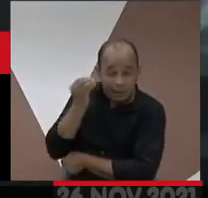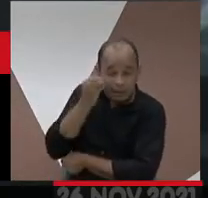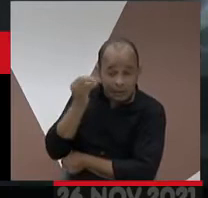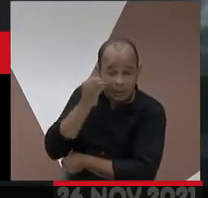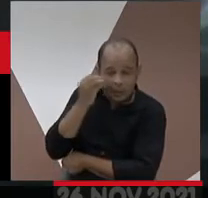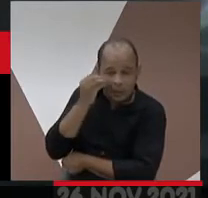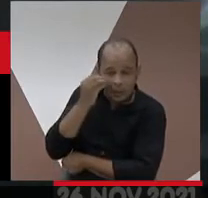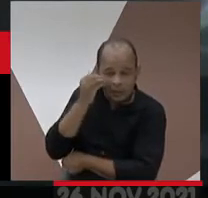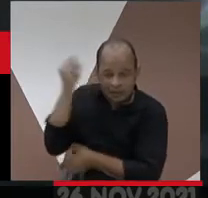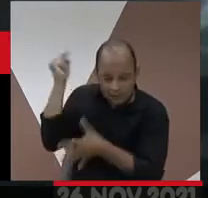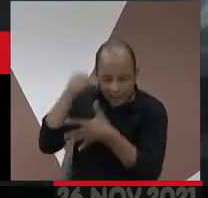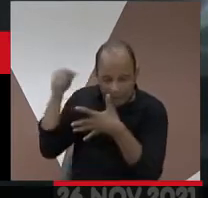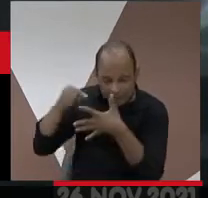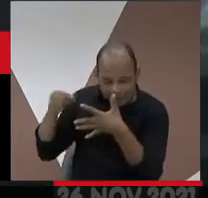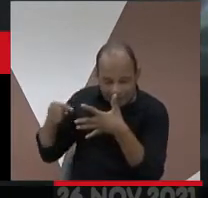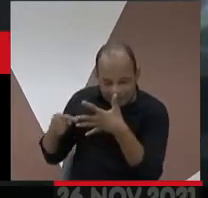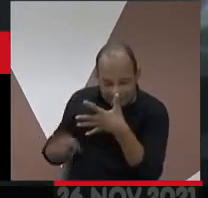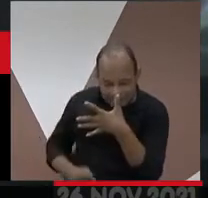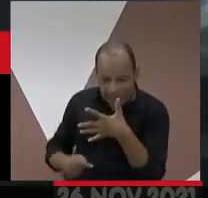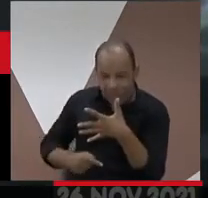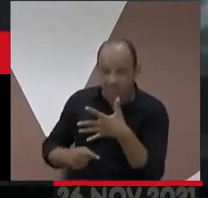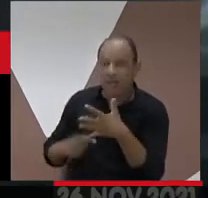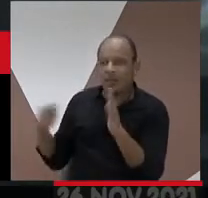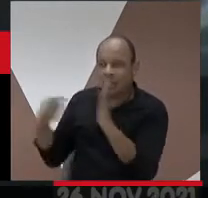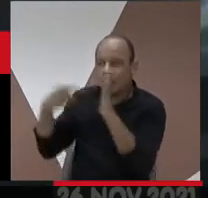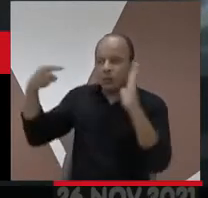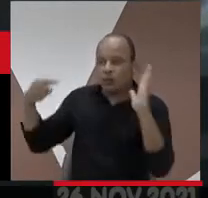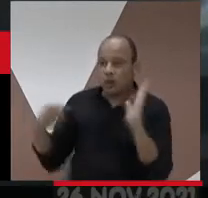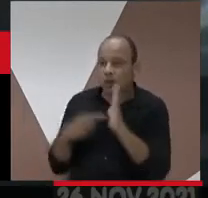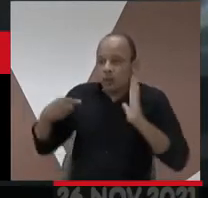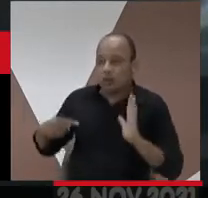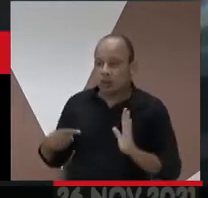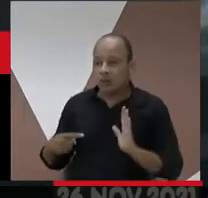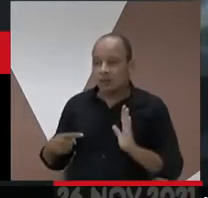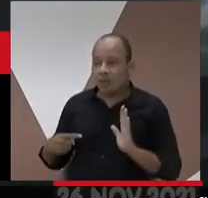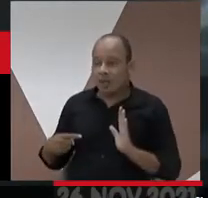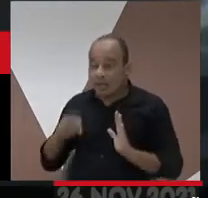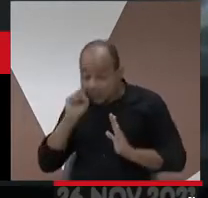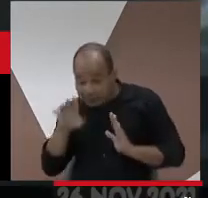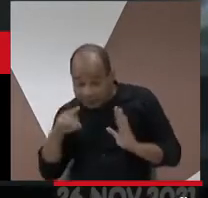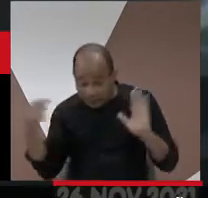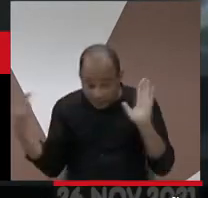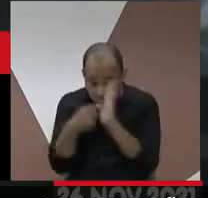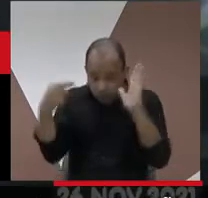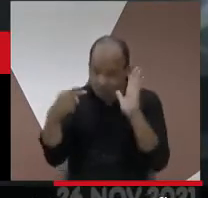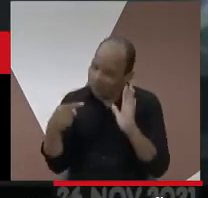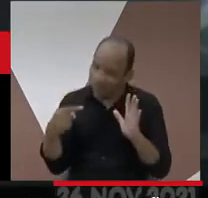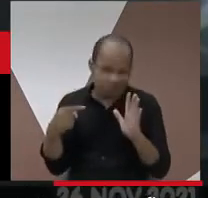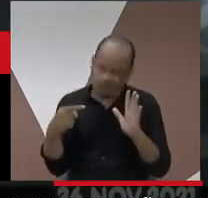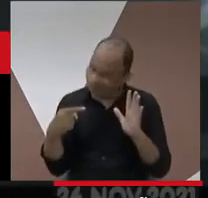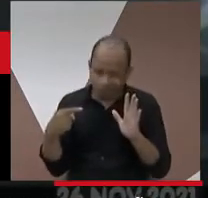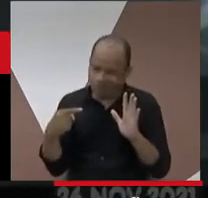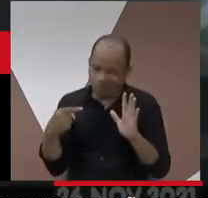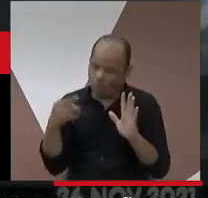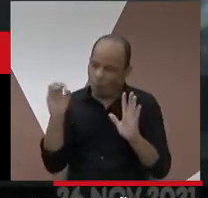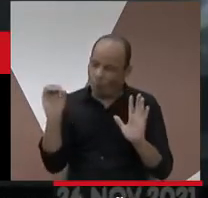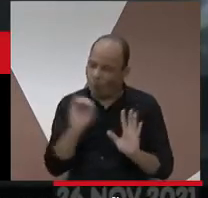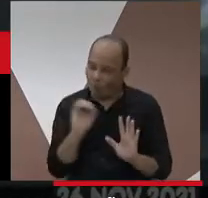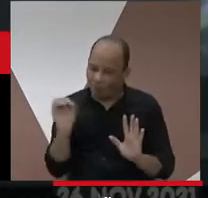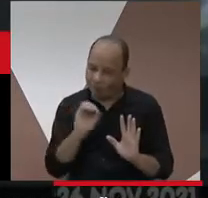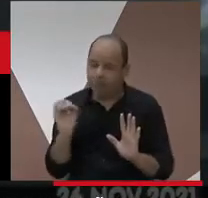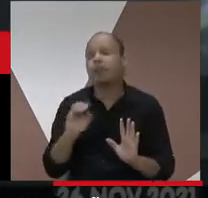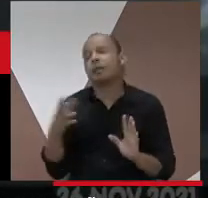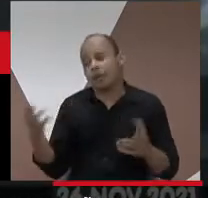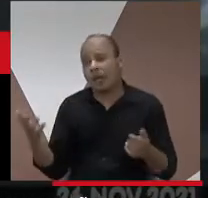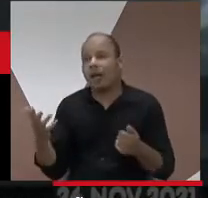denúncias. Depois, se as denúncias eram vazias, voltava. Agora, não falo de qualquer denúncia, né, de